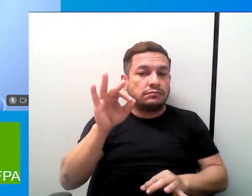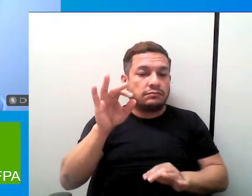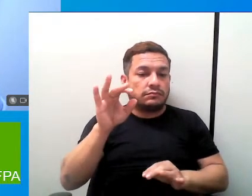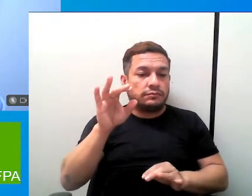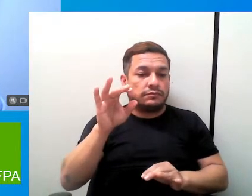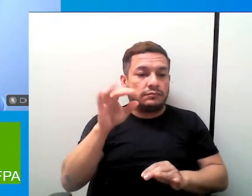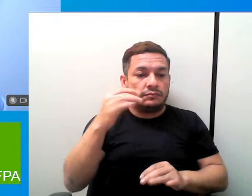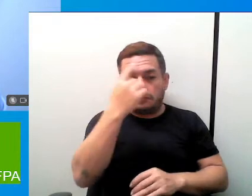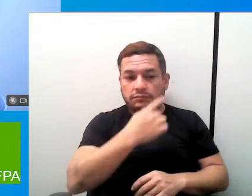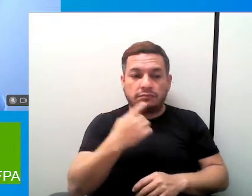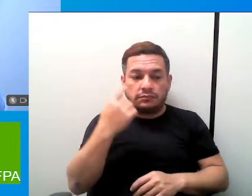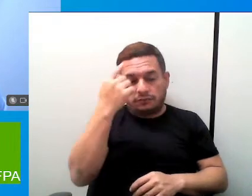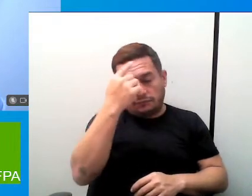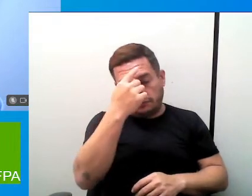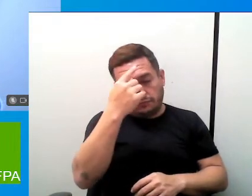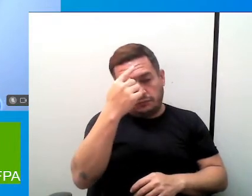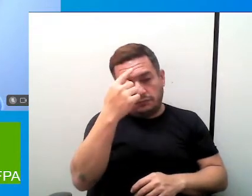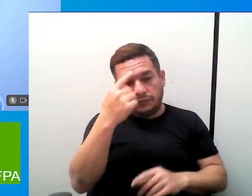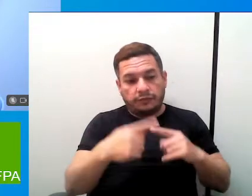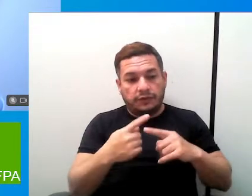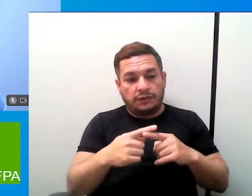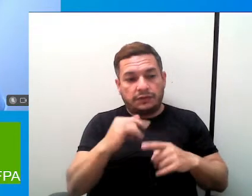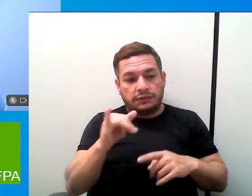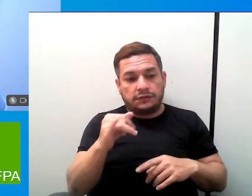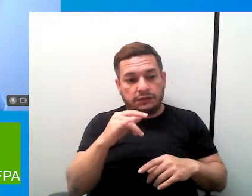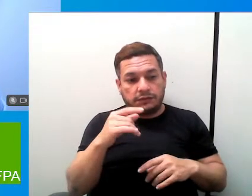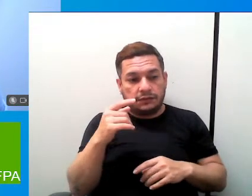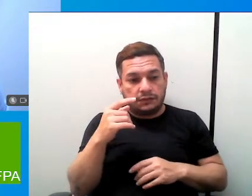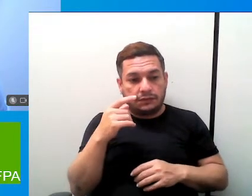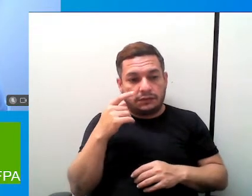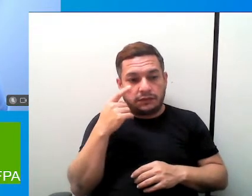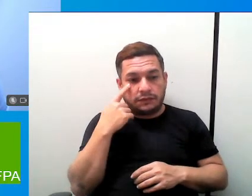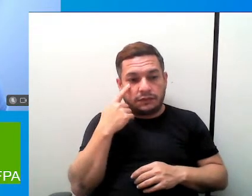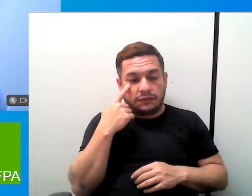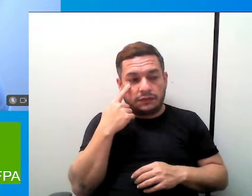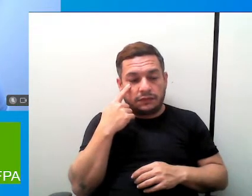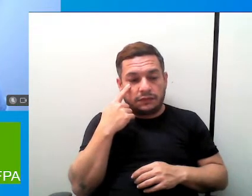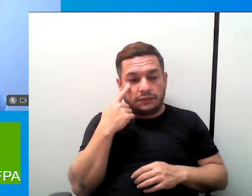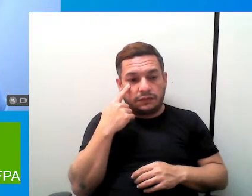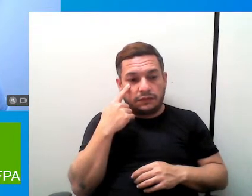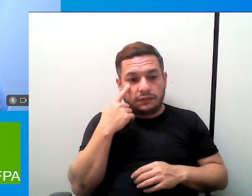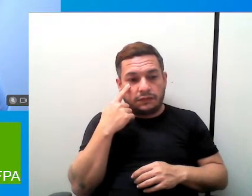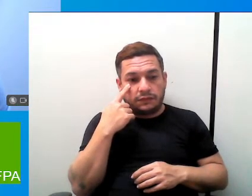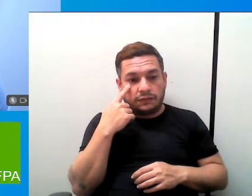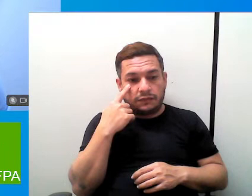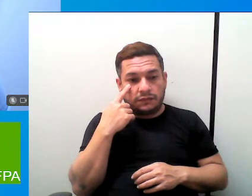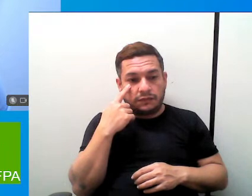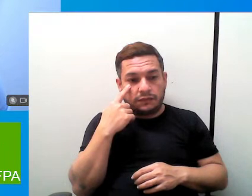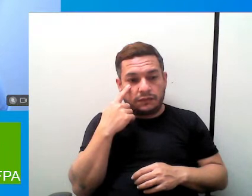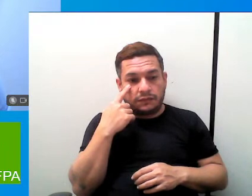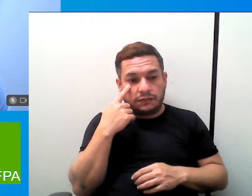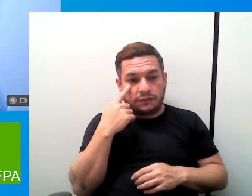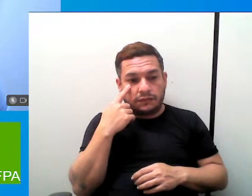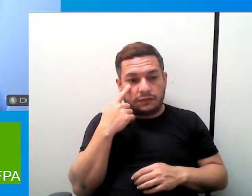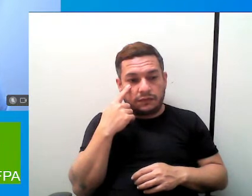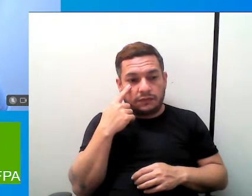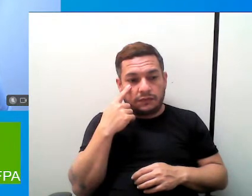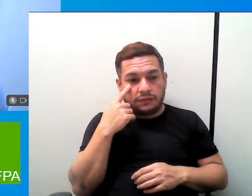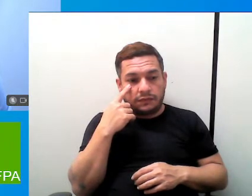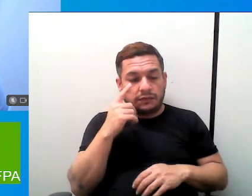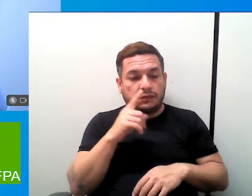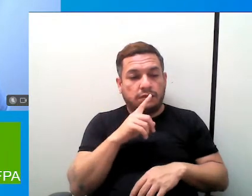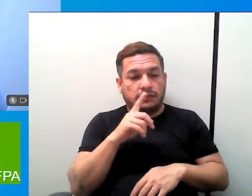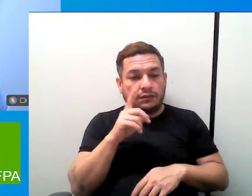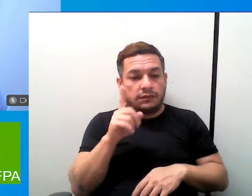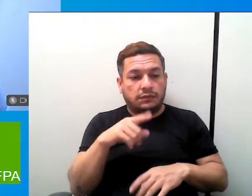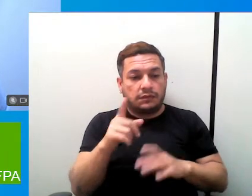sempre colocou para os IDES. Porque se a gente estende para além do que está estabelecido no calendário,